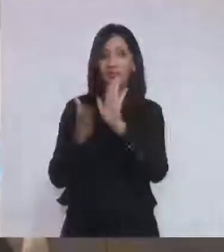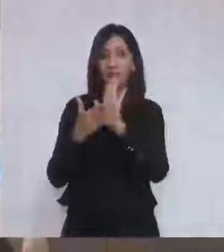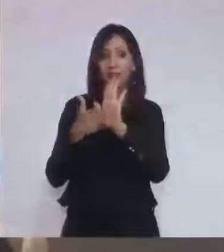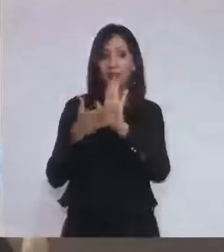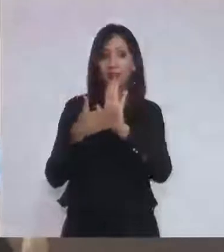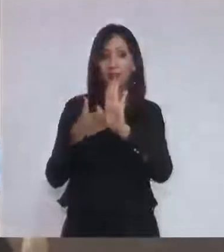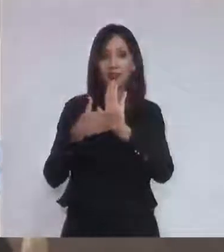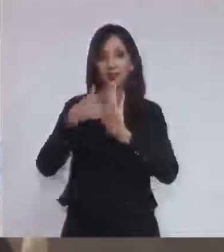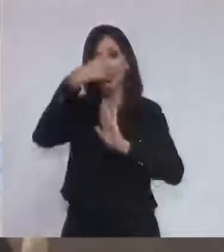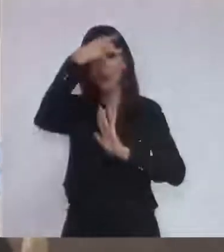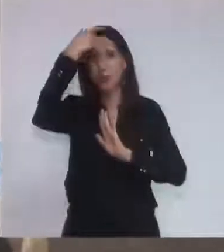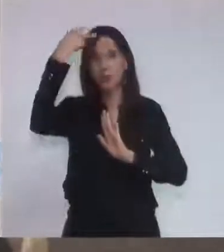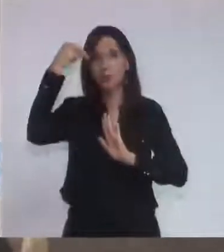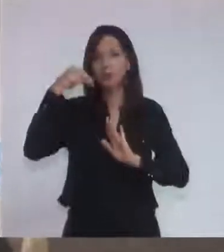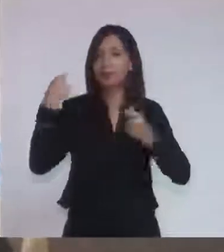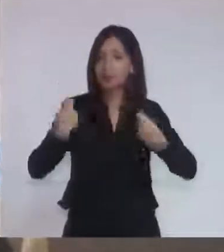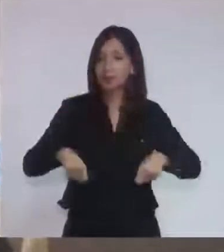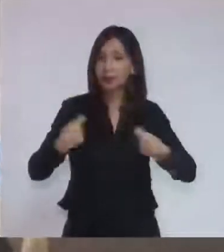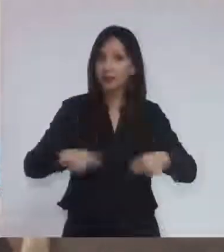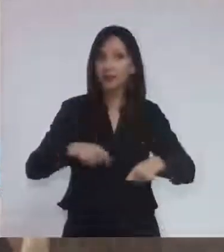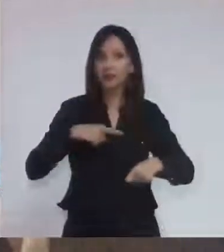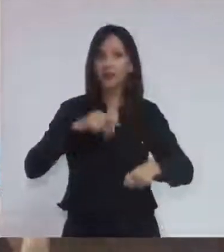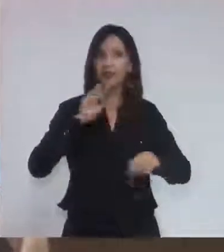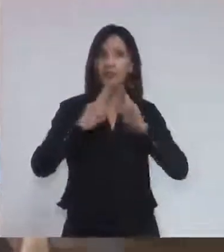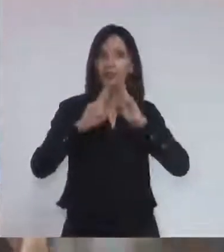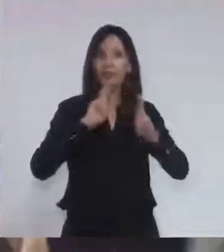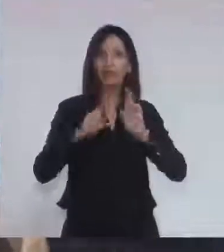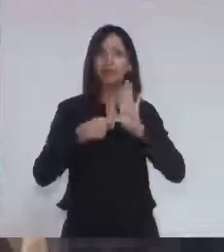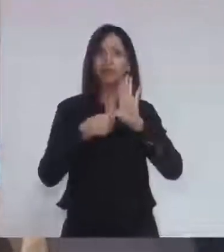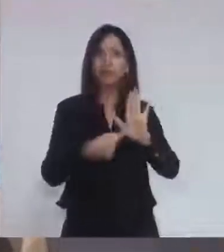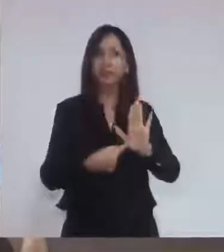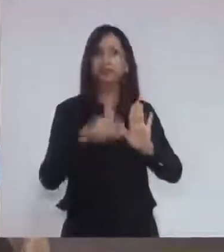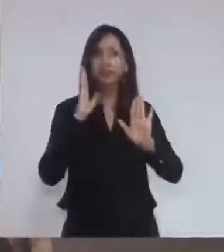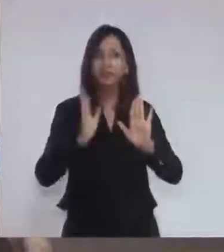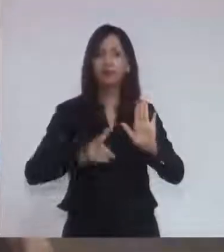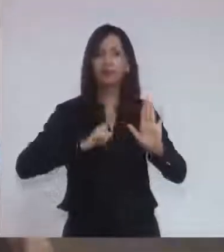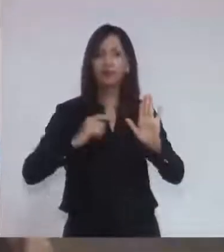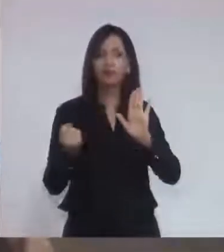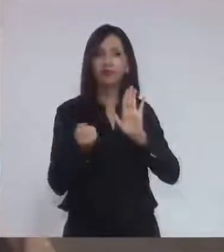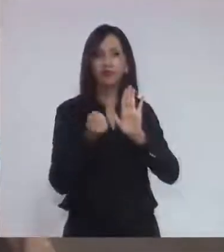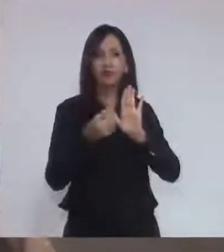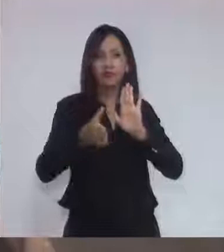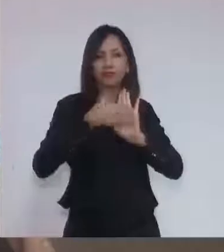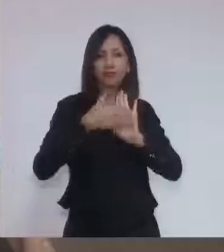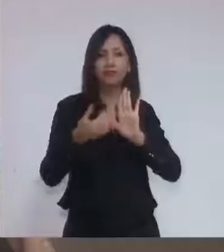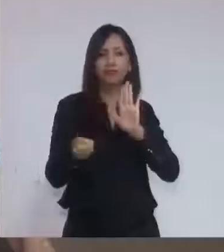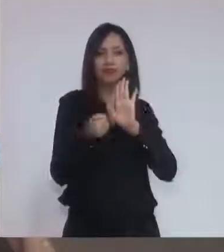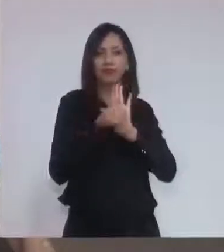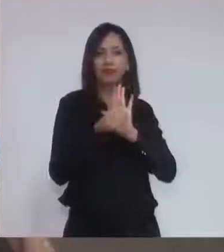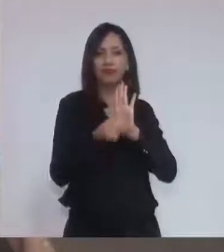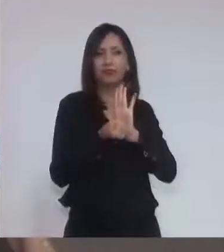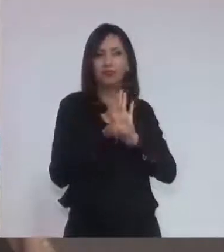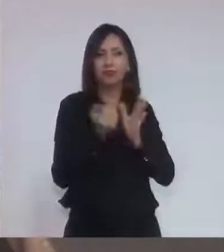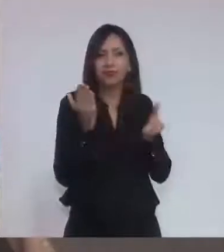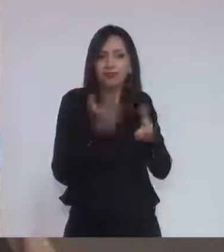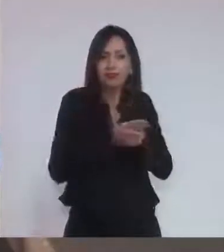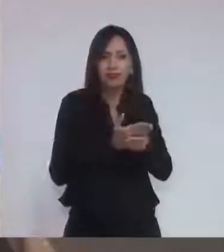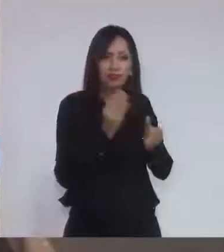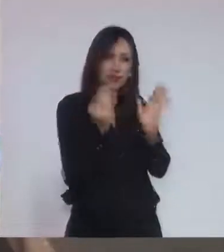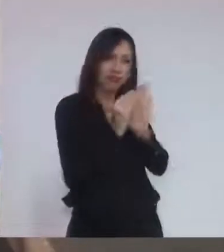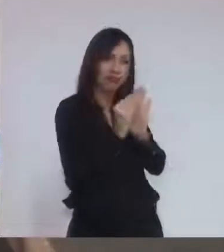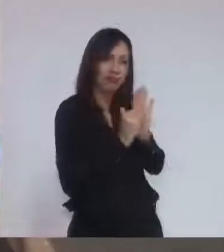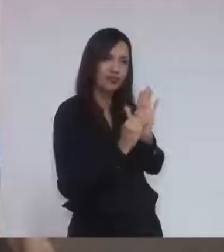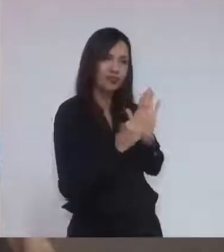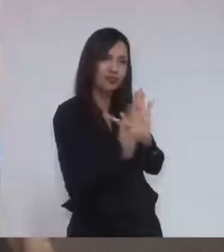prefeitura que eles precisam de uma resposta do manifesto que já foi protocolado, inclusive, na prefeitura. Eles fazem umas solicitações